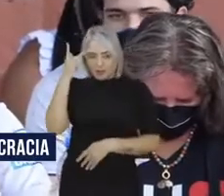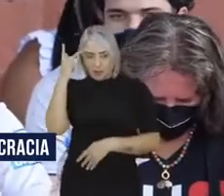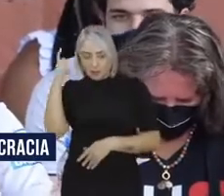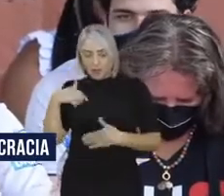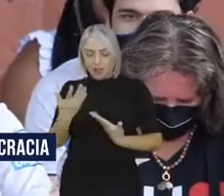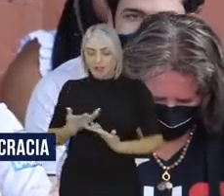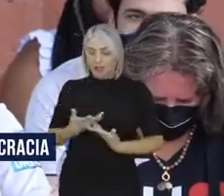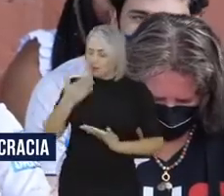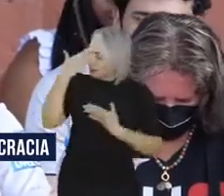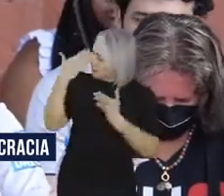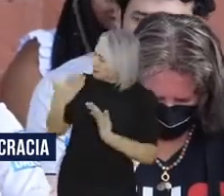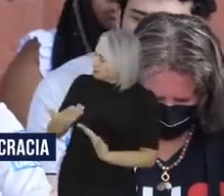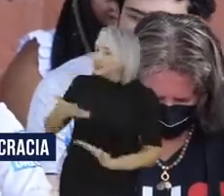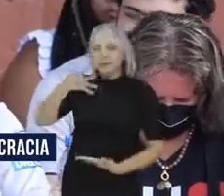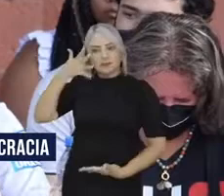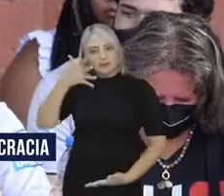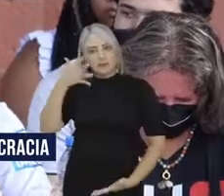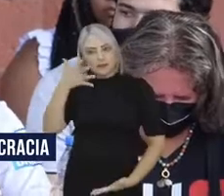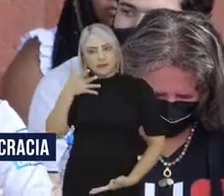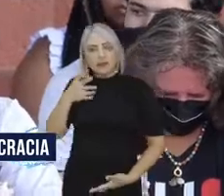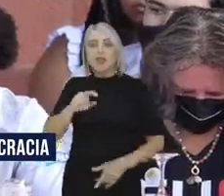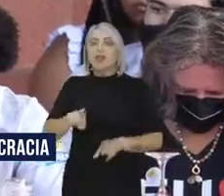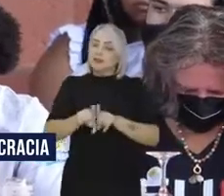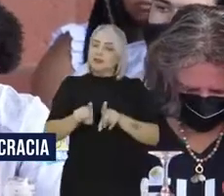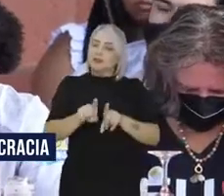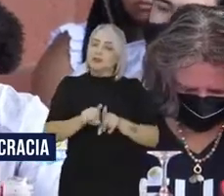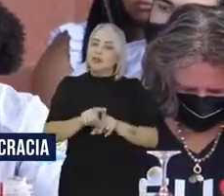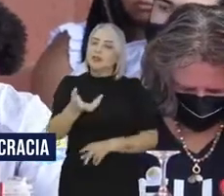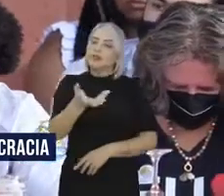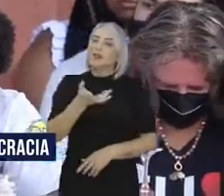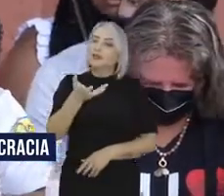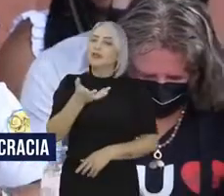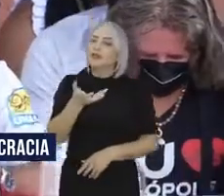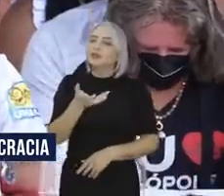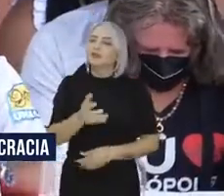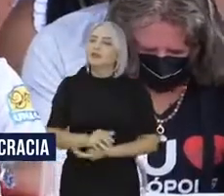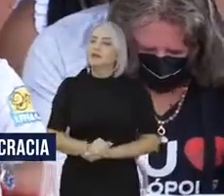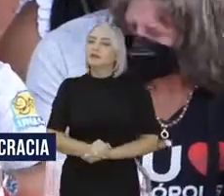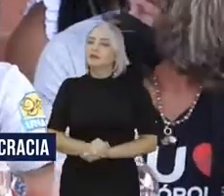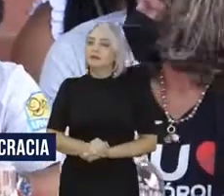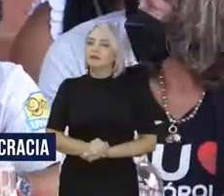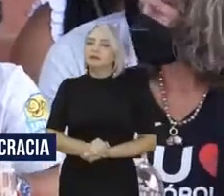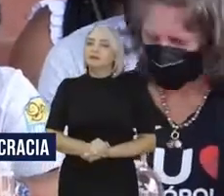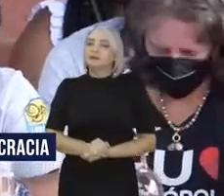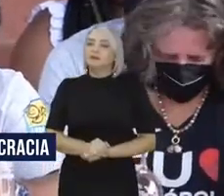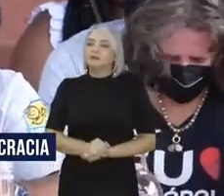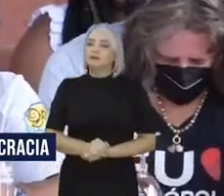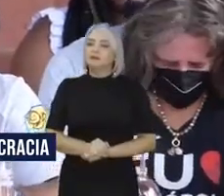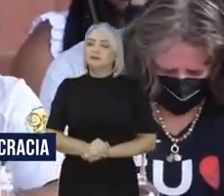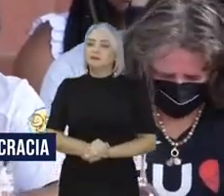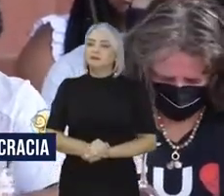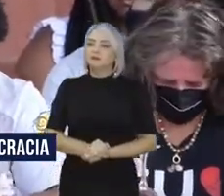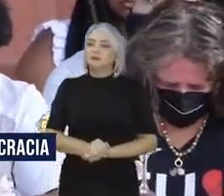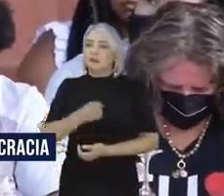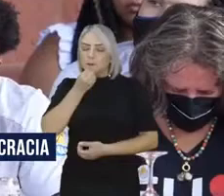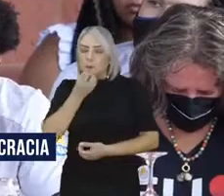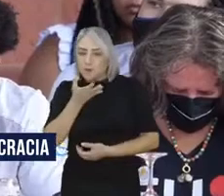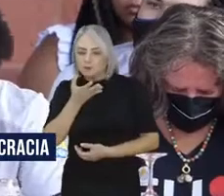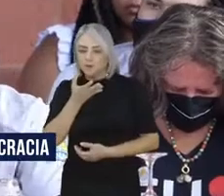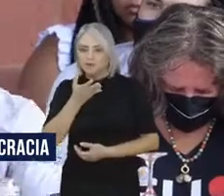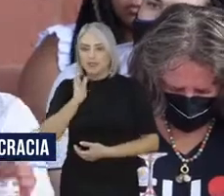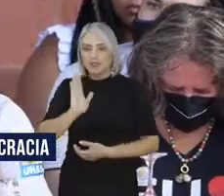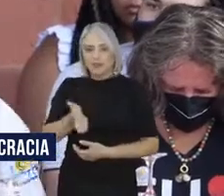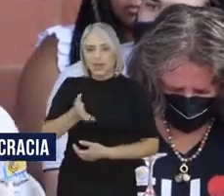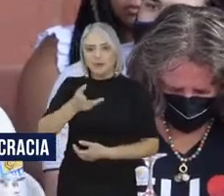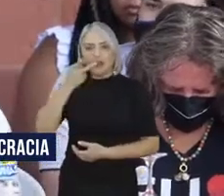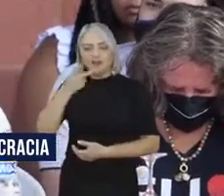grata por isso. E eu também queria... Oi? Beleza. Bom, gente, já que é para falar de